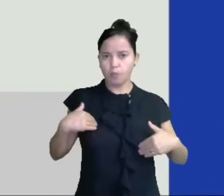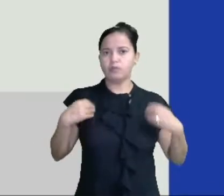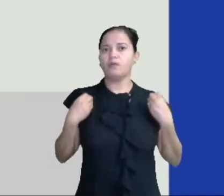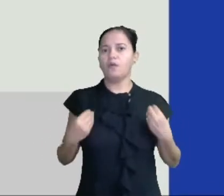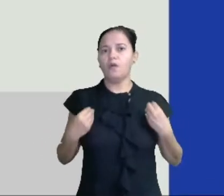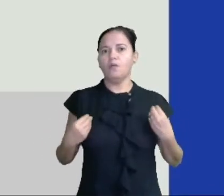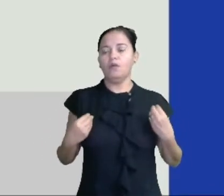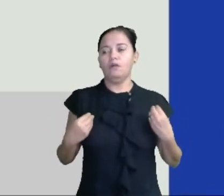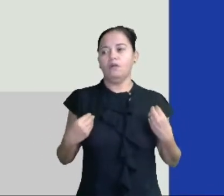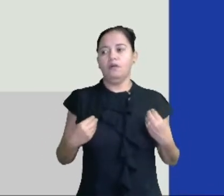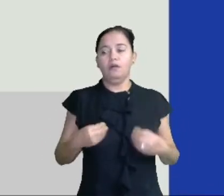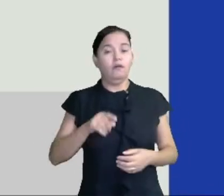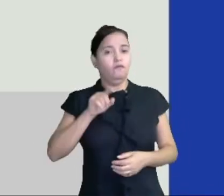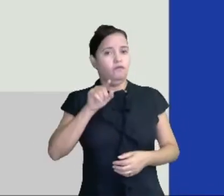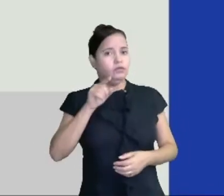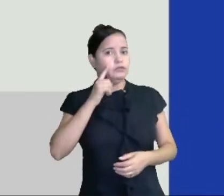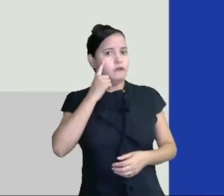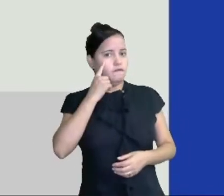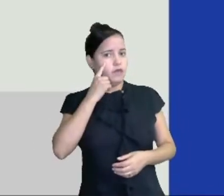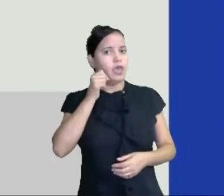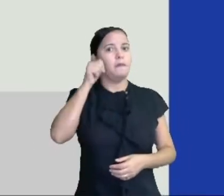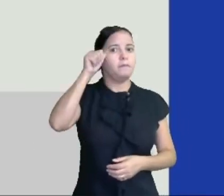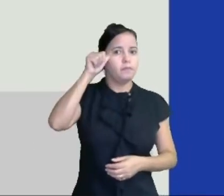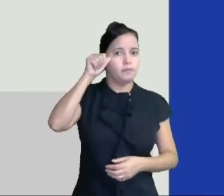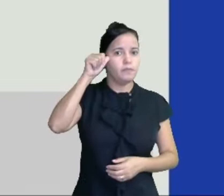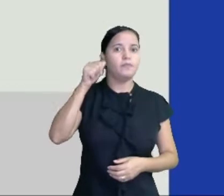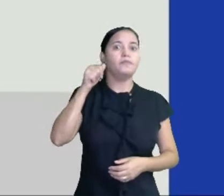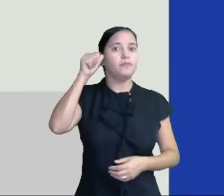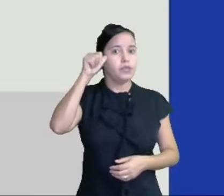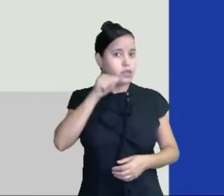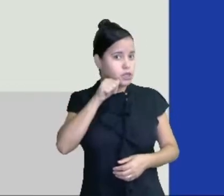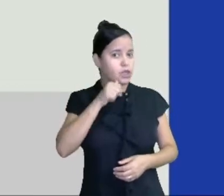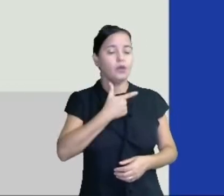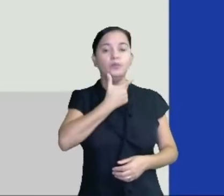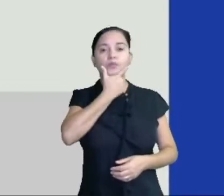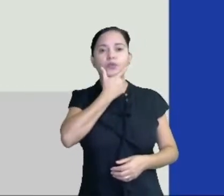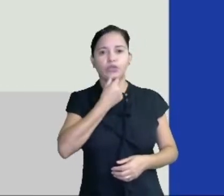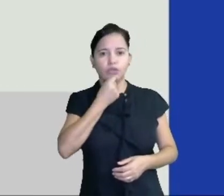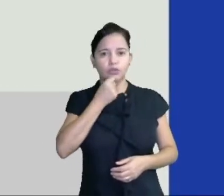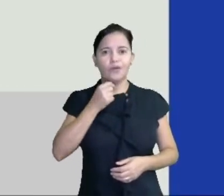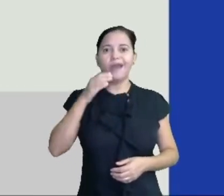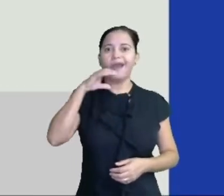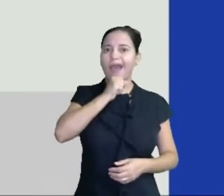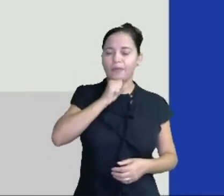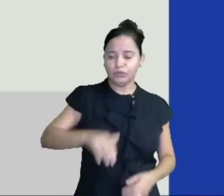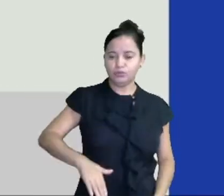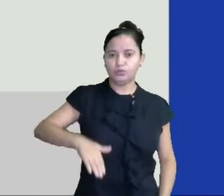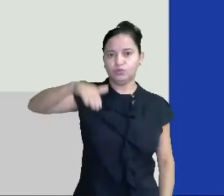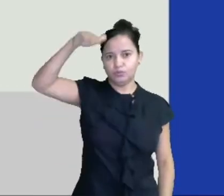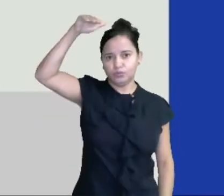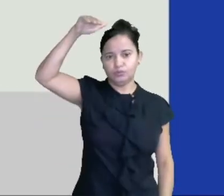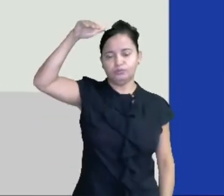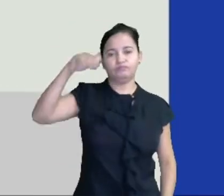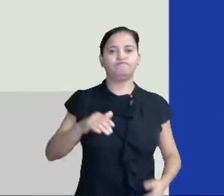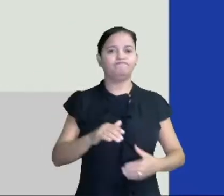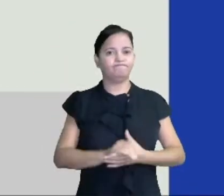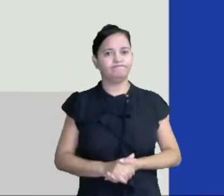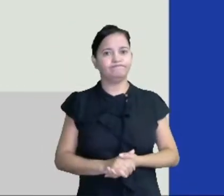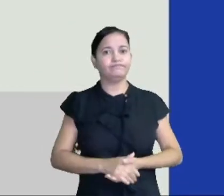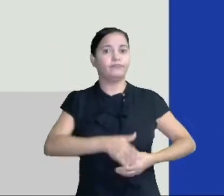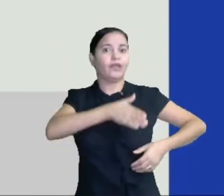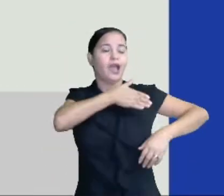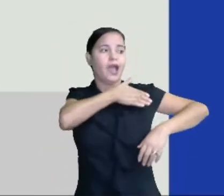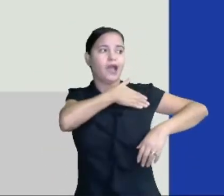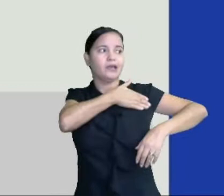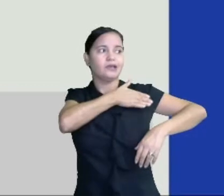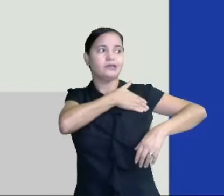aqui, você está vendo aí no modelo aí a comparação tanto de menina quanto de menino. E aí crescimento rápido tanto para menina quanto para menino. Odor das